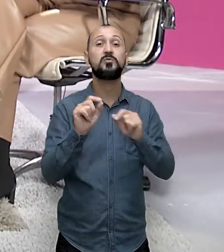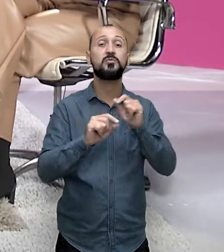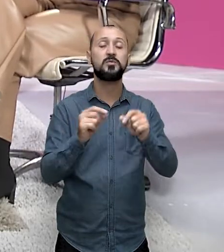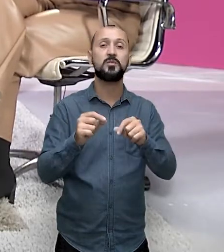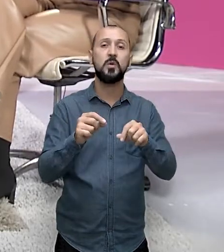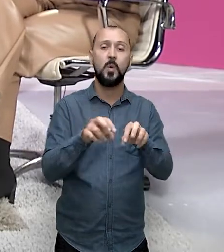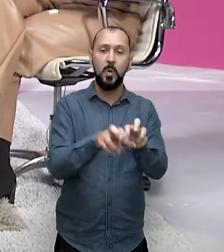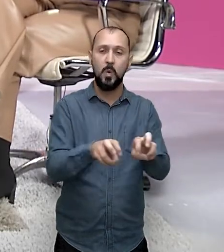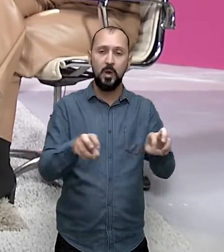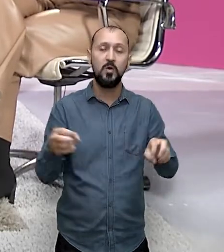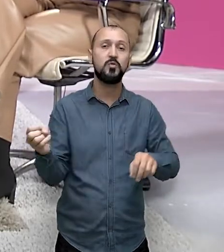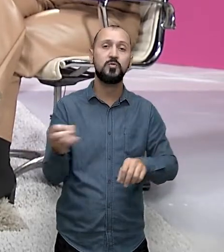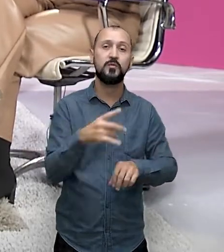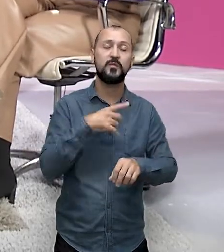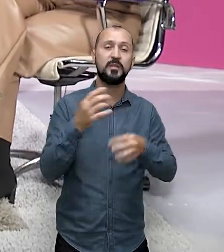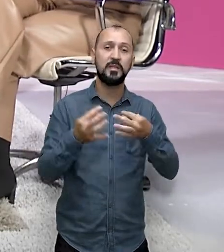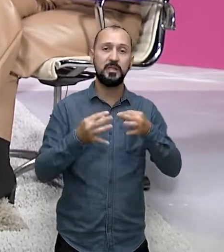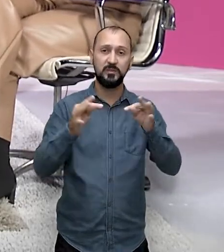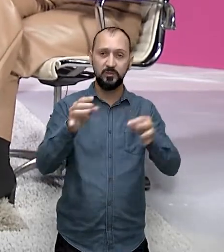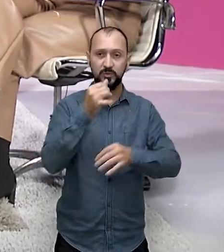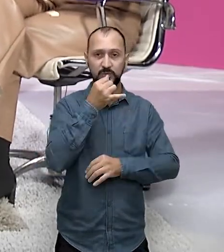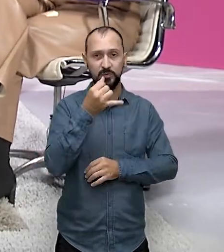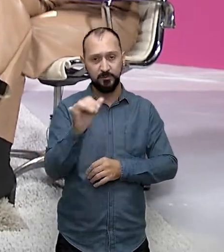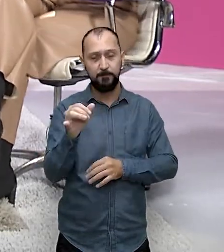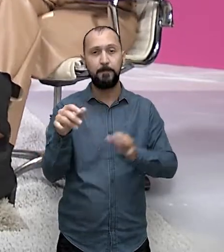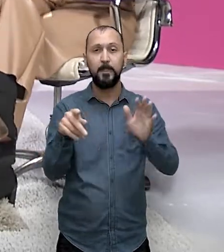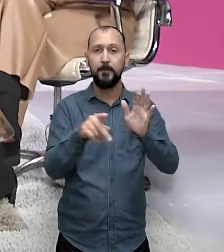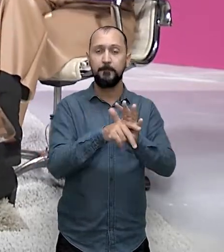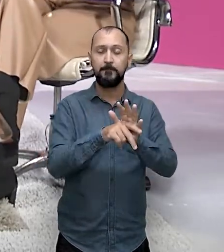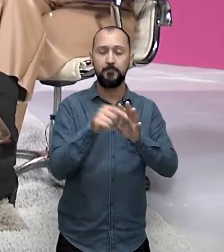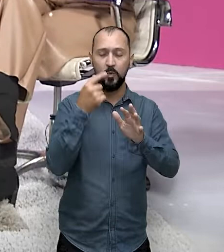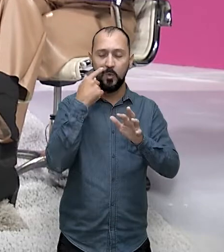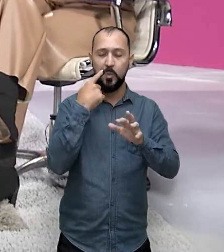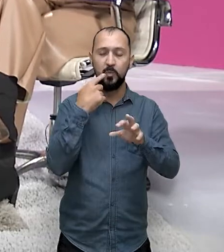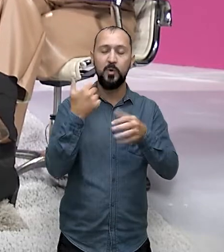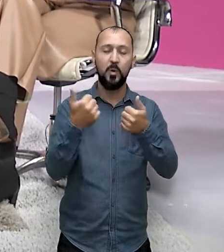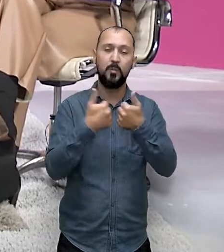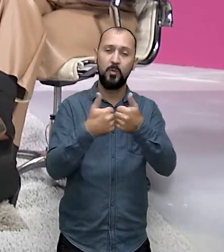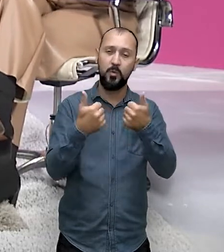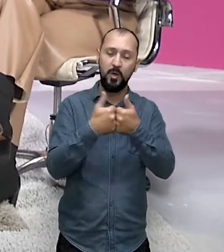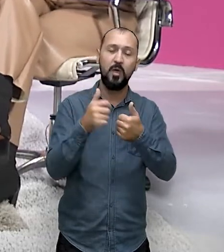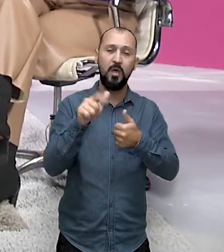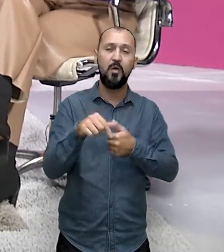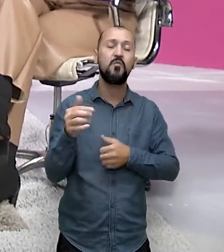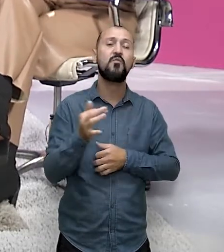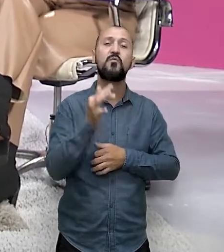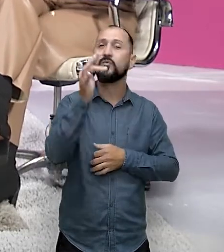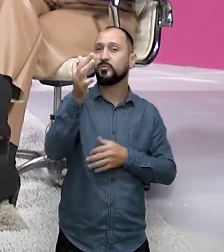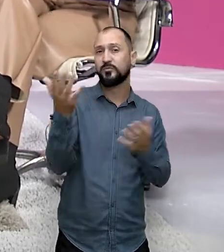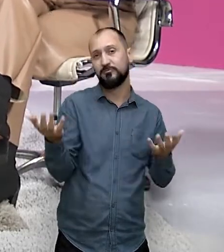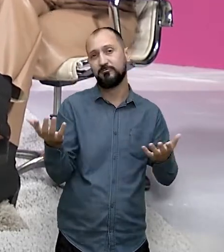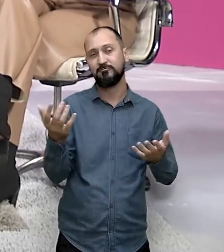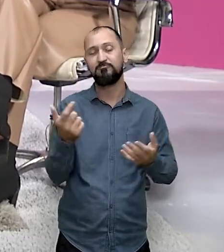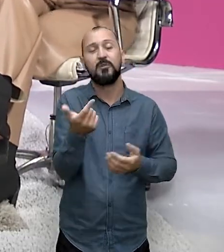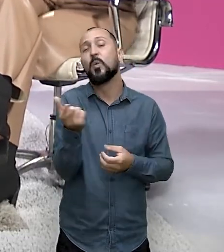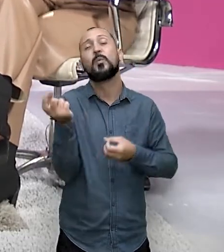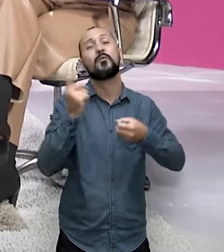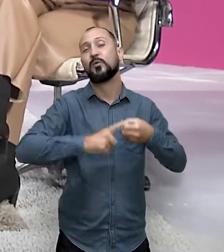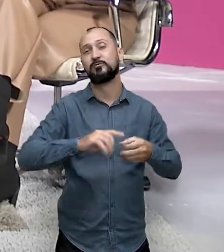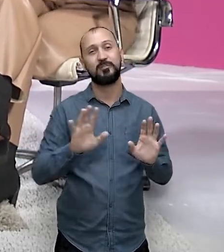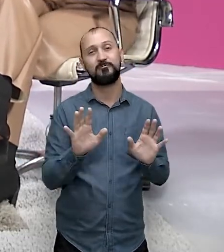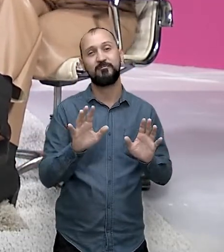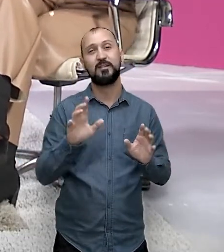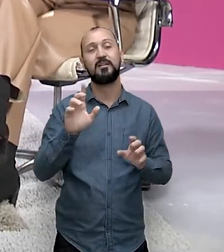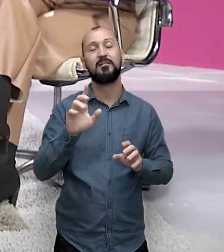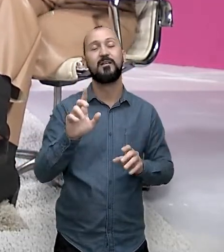tecnológico, onde os novos carros vão vir com tecnologia elétrica, o próprio transporte coletivo é o futuro, é irreversível